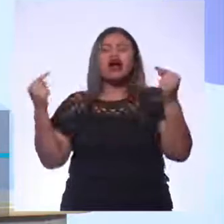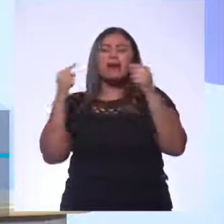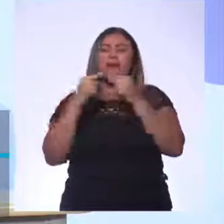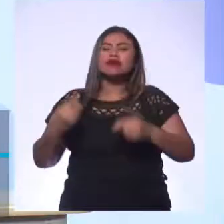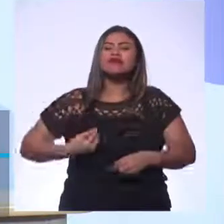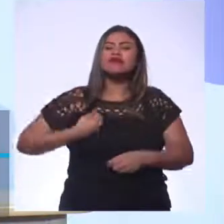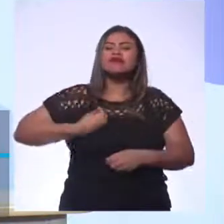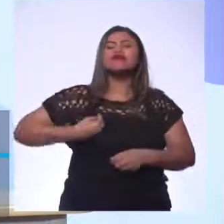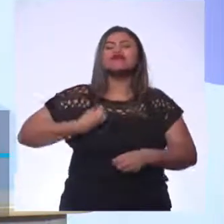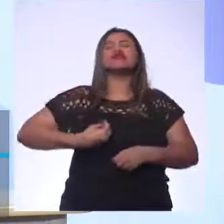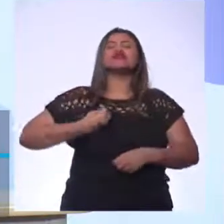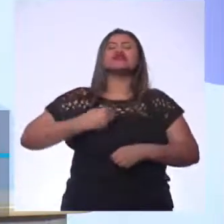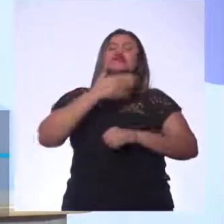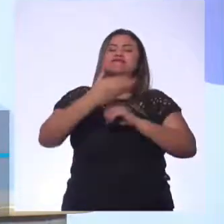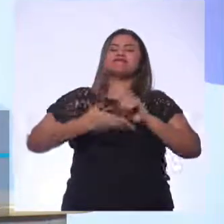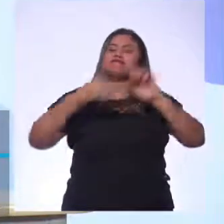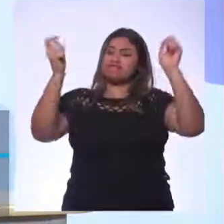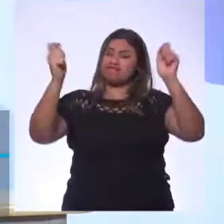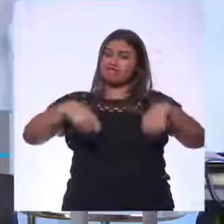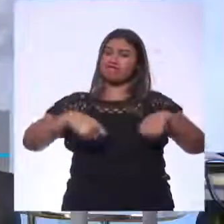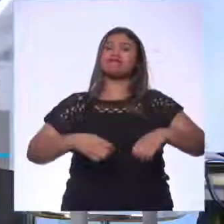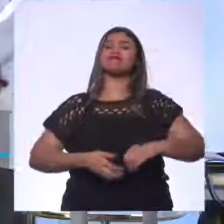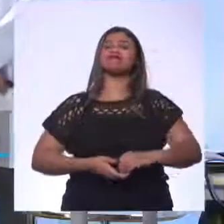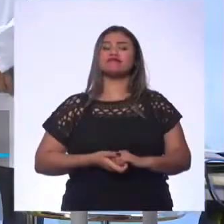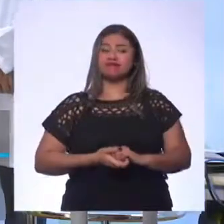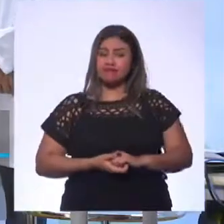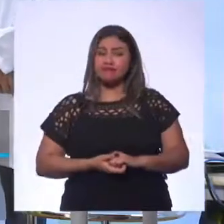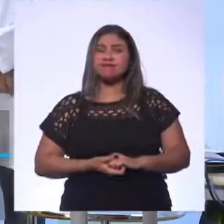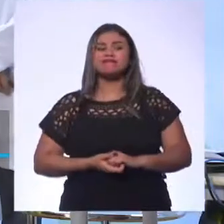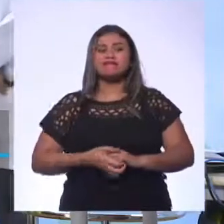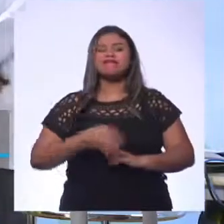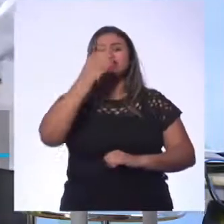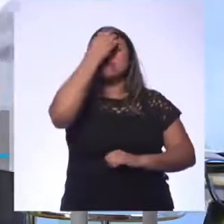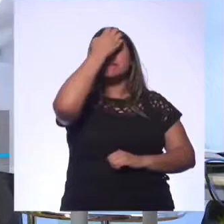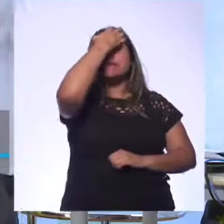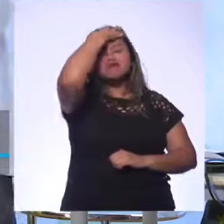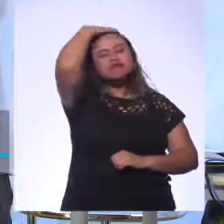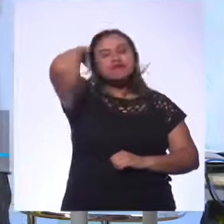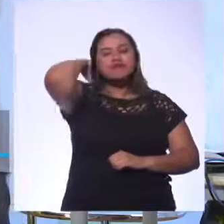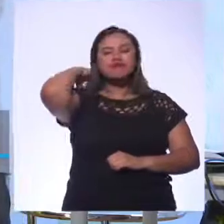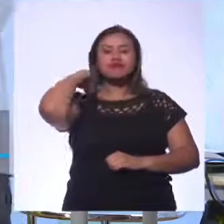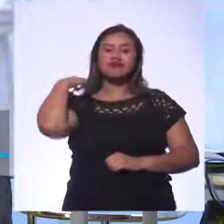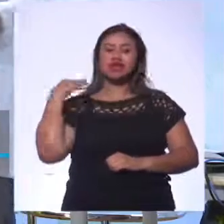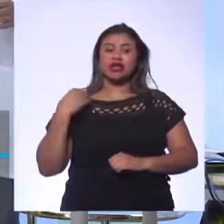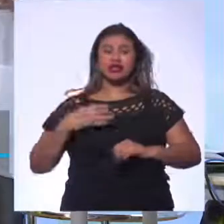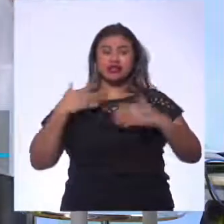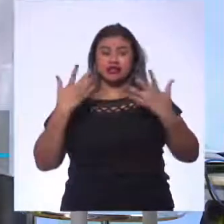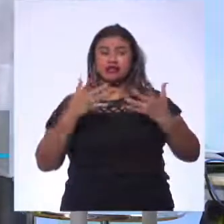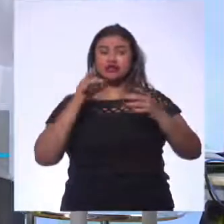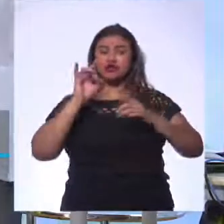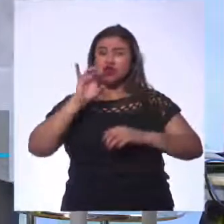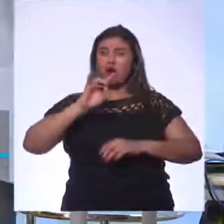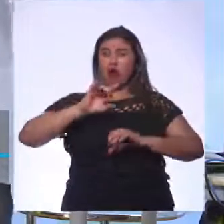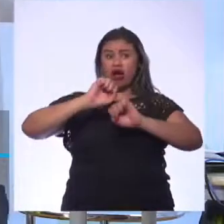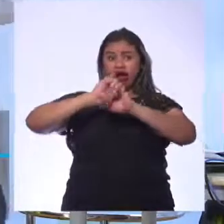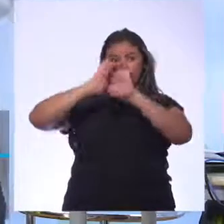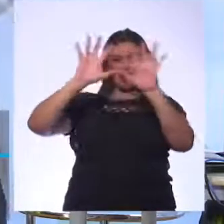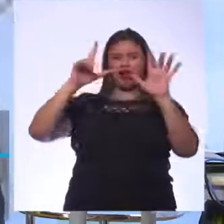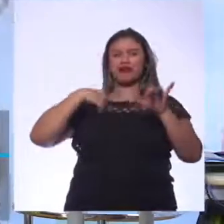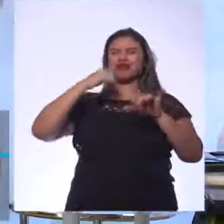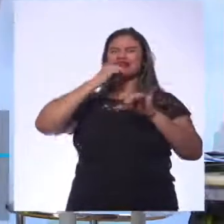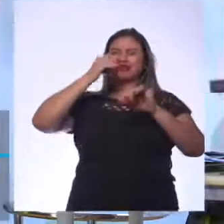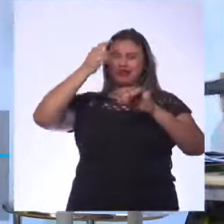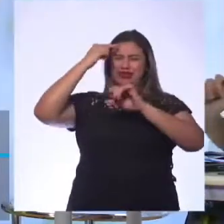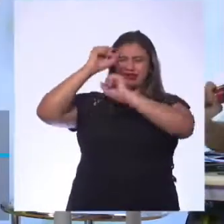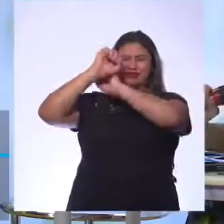vida seja sustentável. Perfeito. Então, né, só para deixar claro, pelo menos como está na minha cabeça aqui,